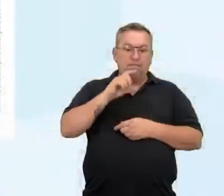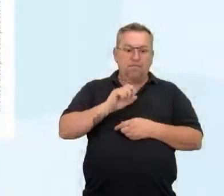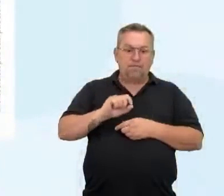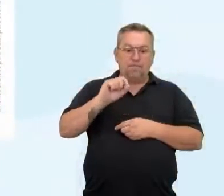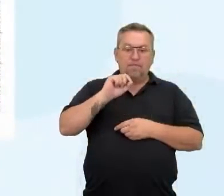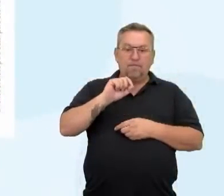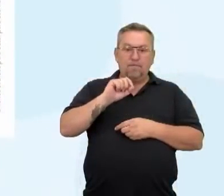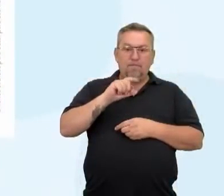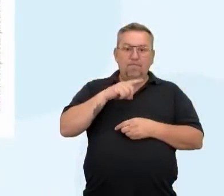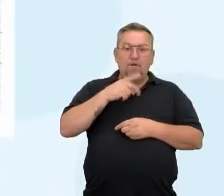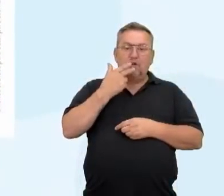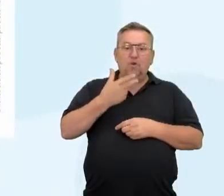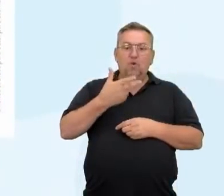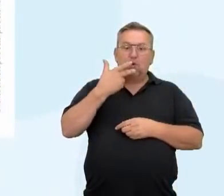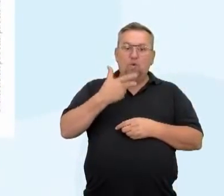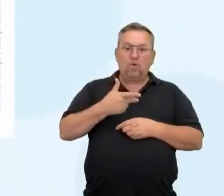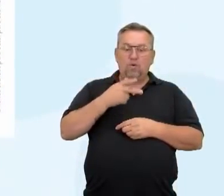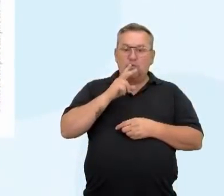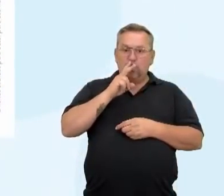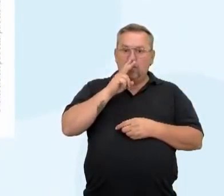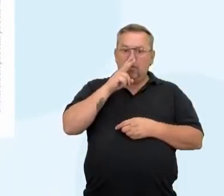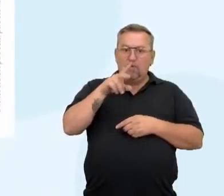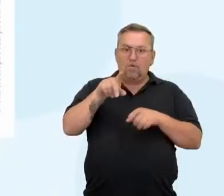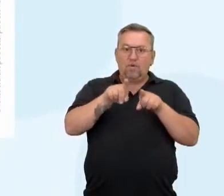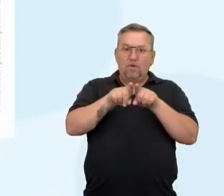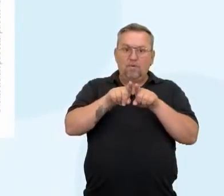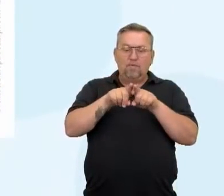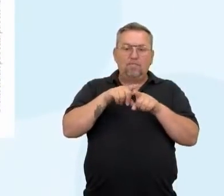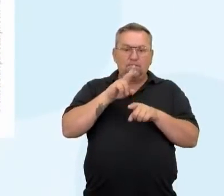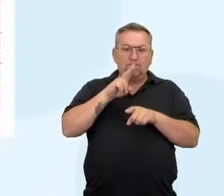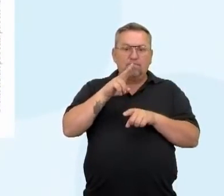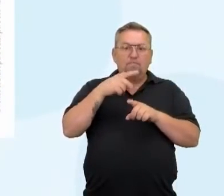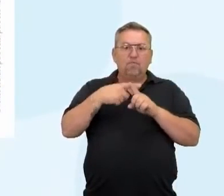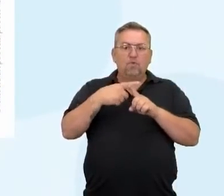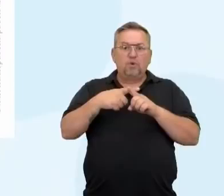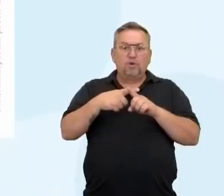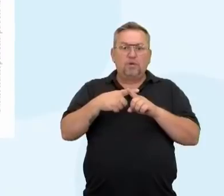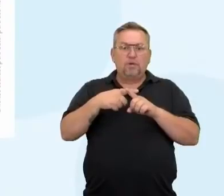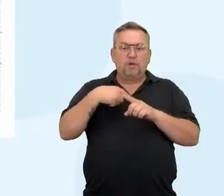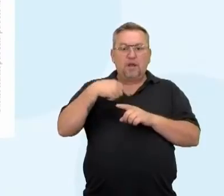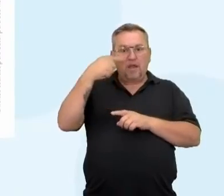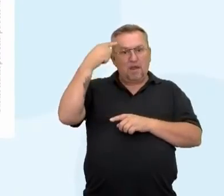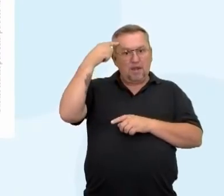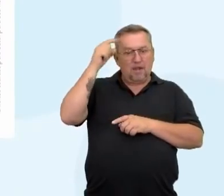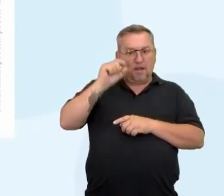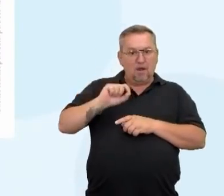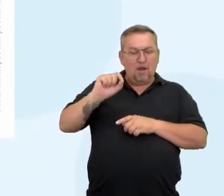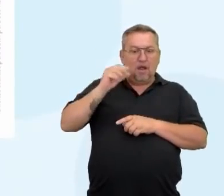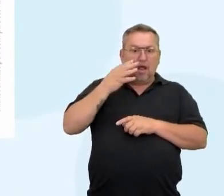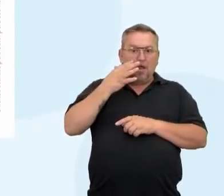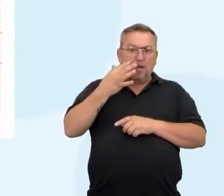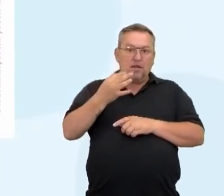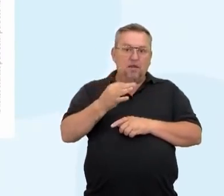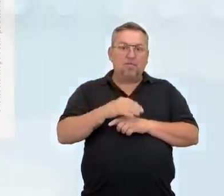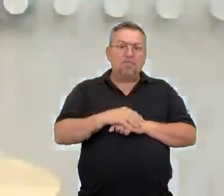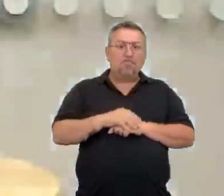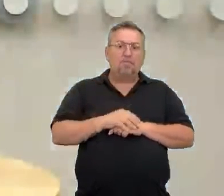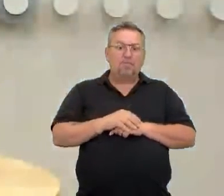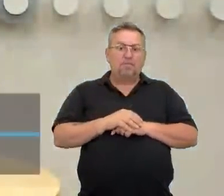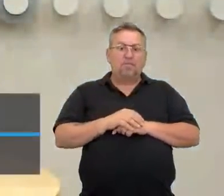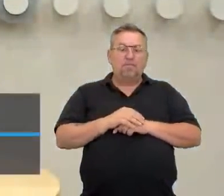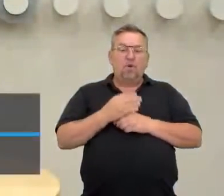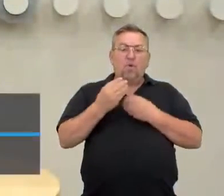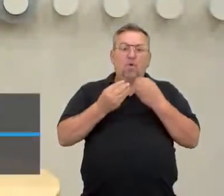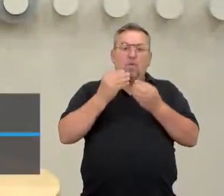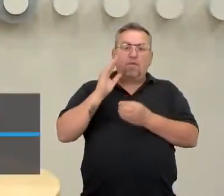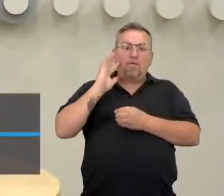essa questão desse colorido muito forte, essas cores muito vibrantes. Por quê? A ideia do grafite é chamar a atenção, tá? Como é que eu